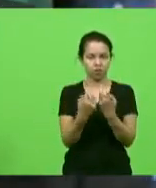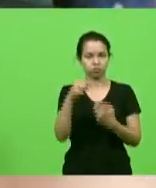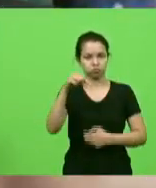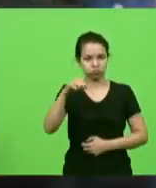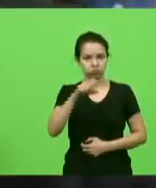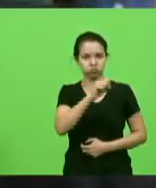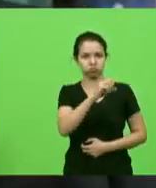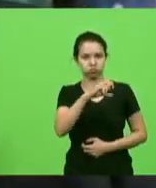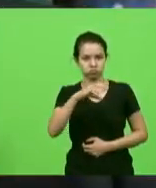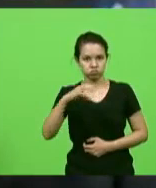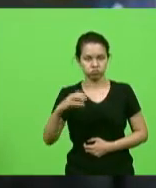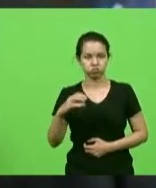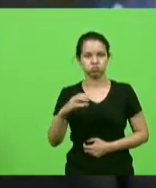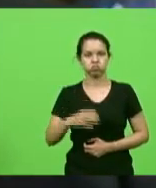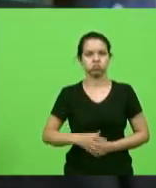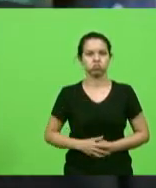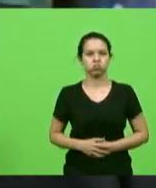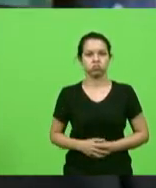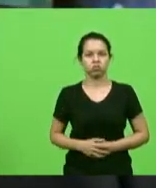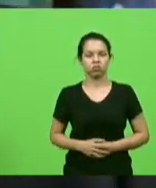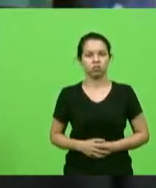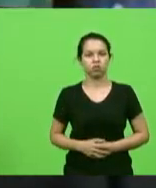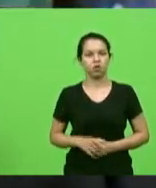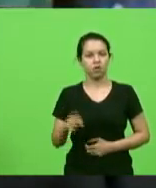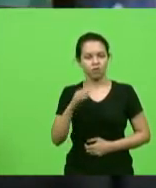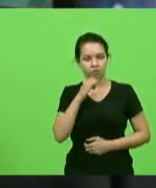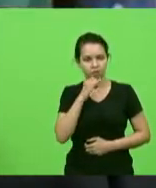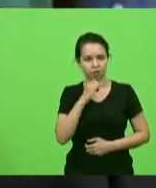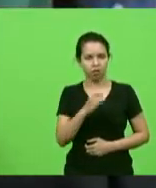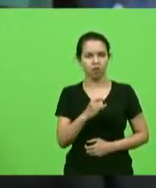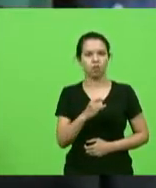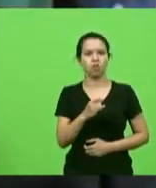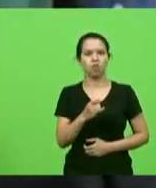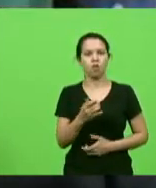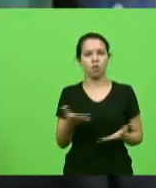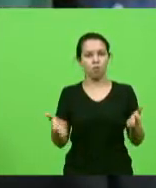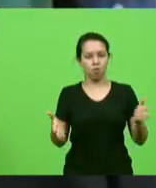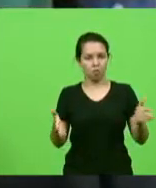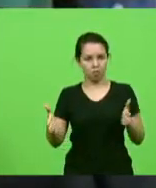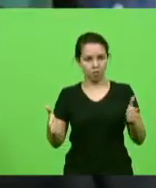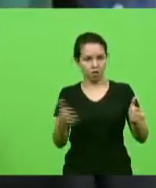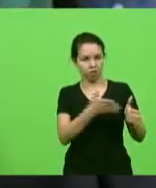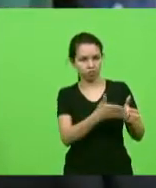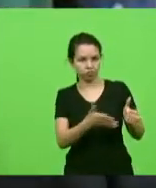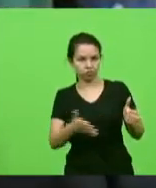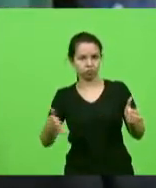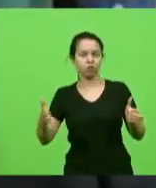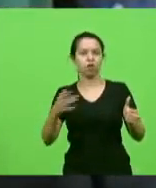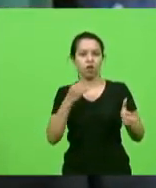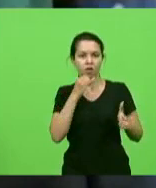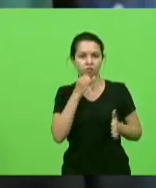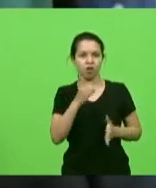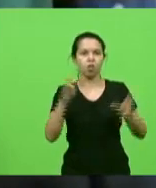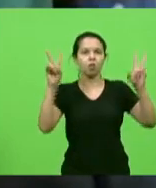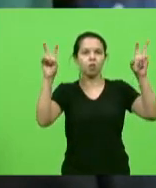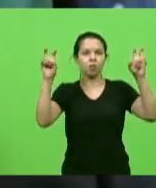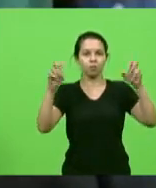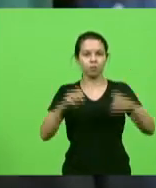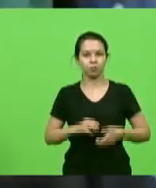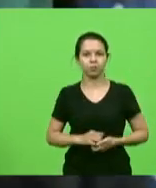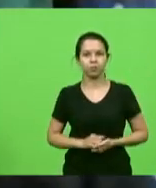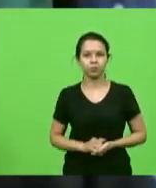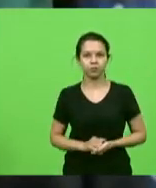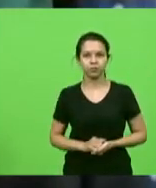exaltou o novo momento que estava contigo "os disse sua excelência o governador